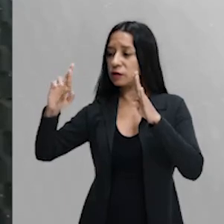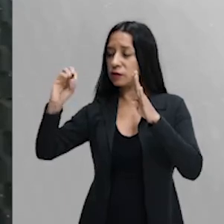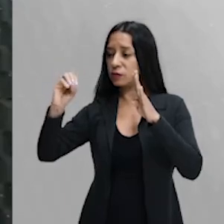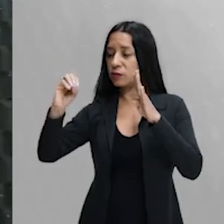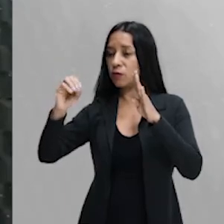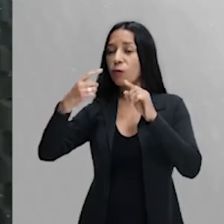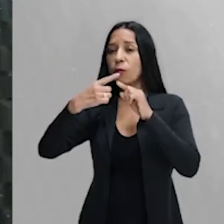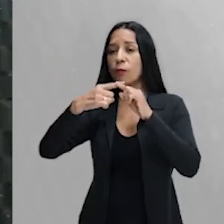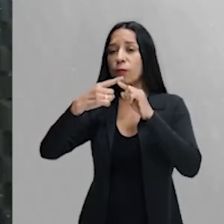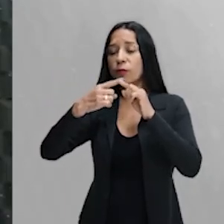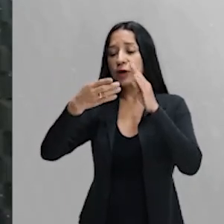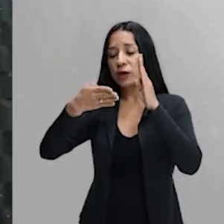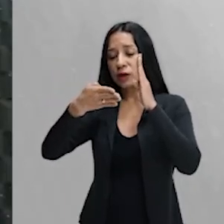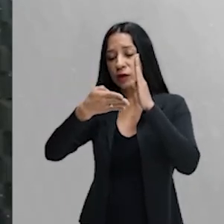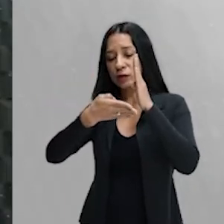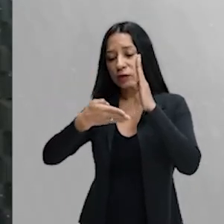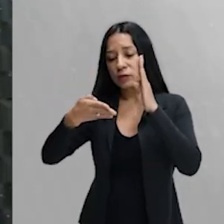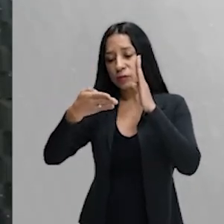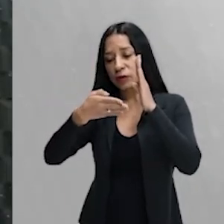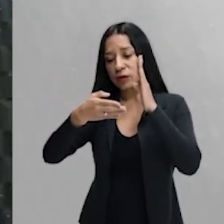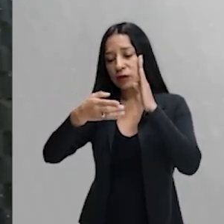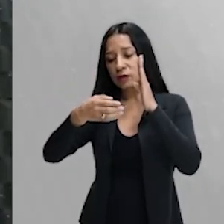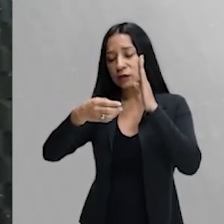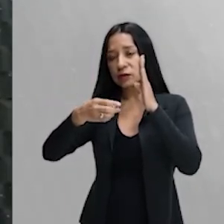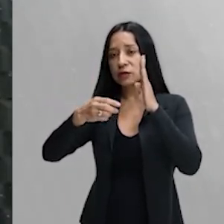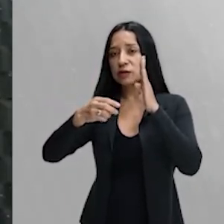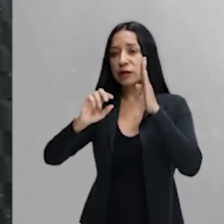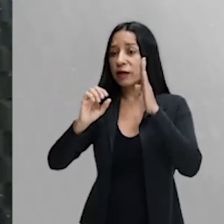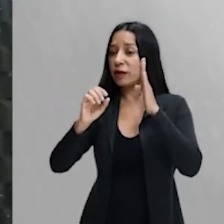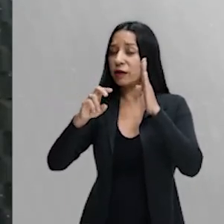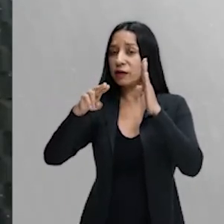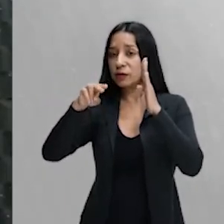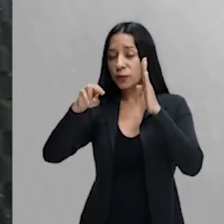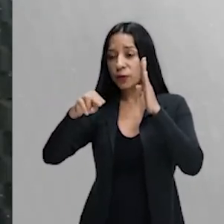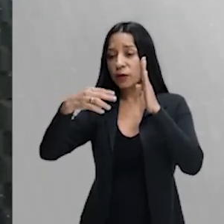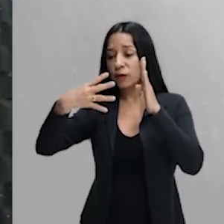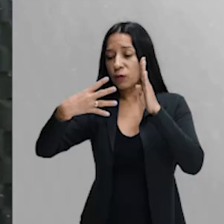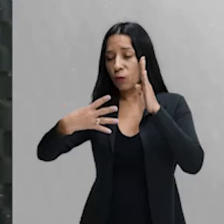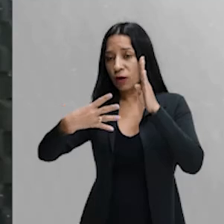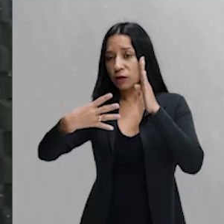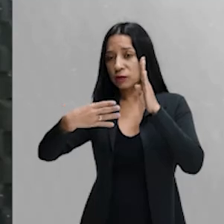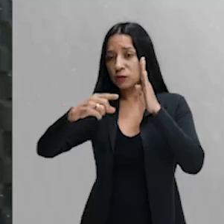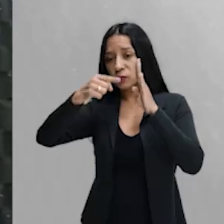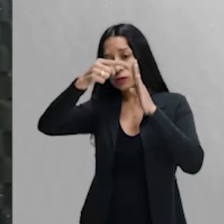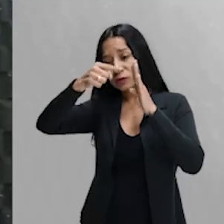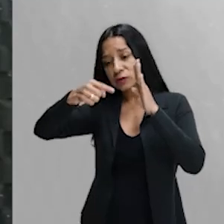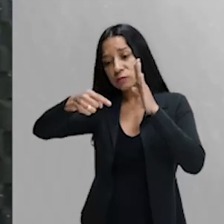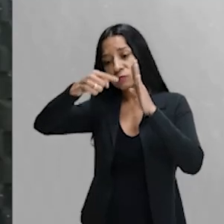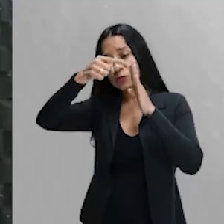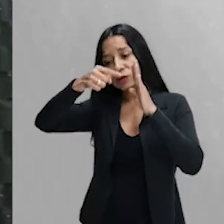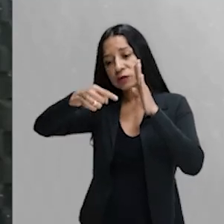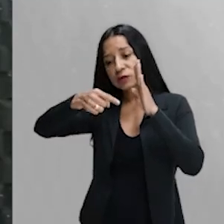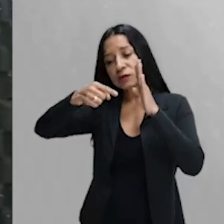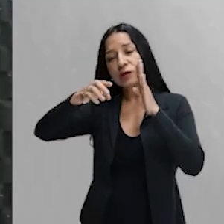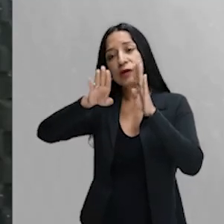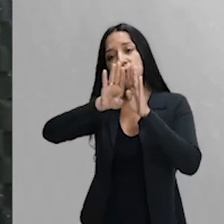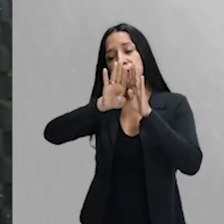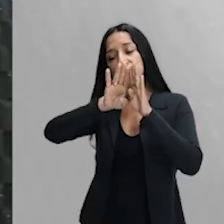medem 4 e as arestas laterais também medem 4. Então, nesse caso, essa minha